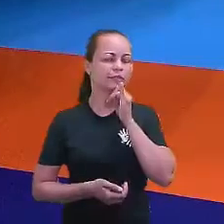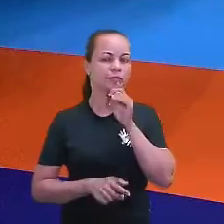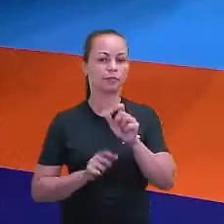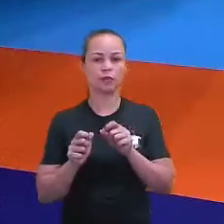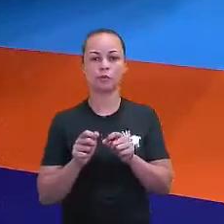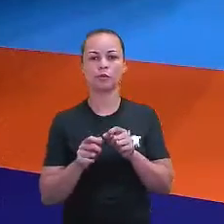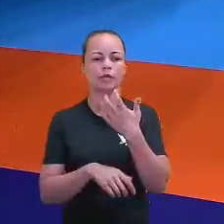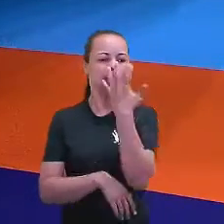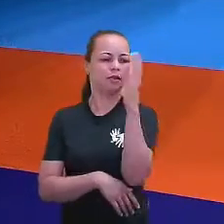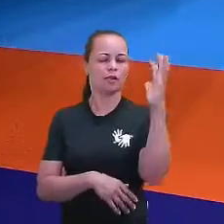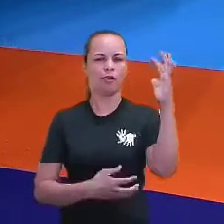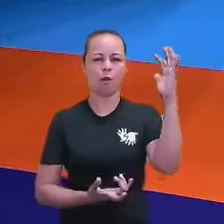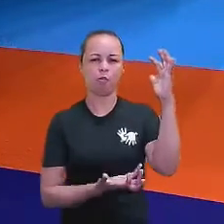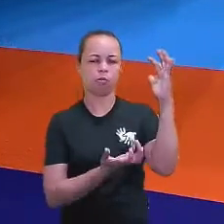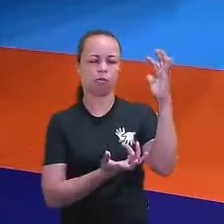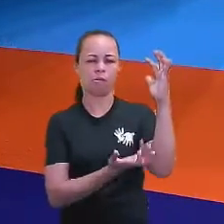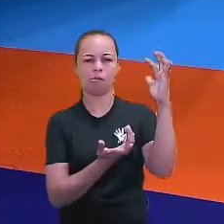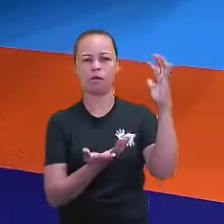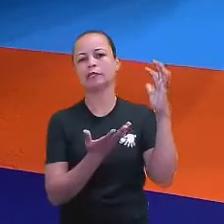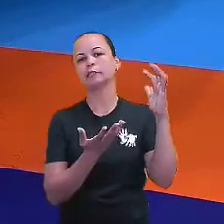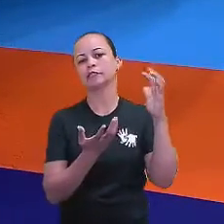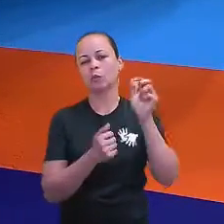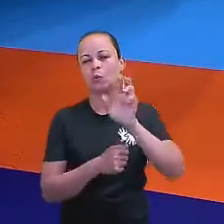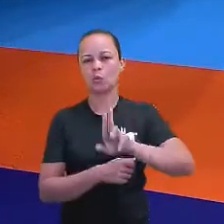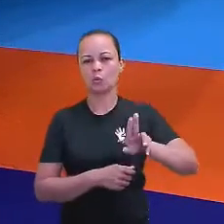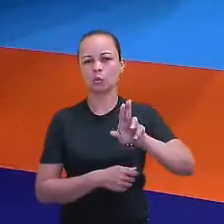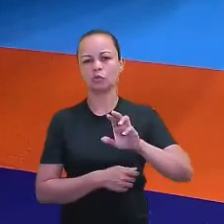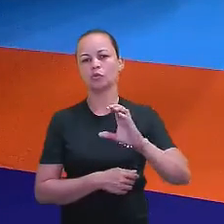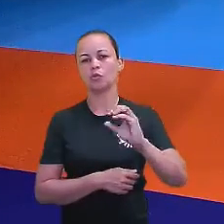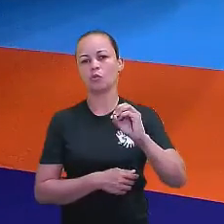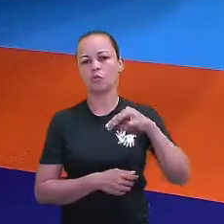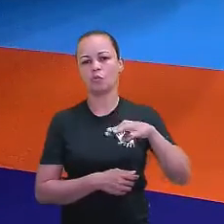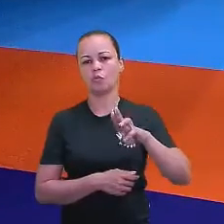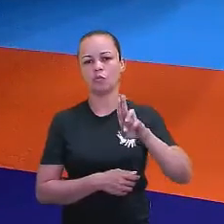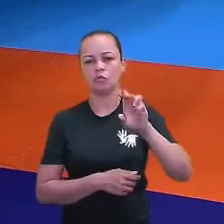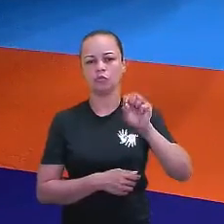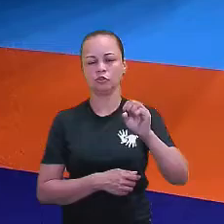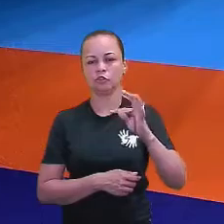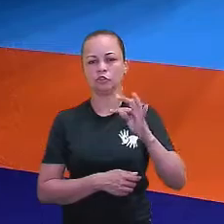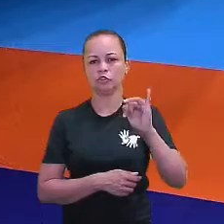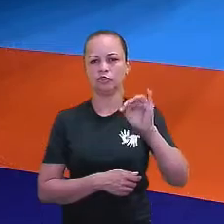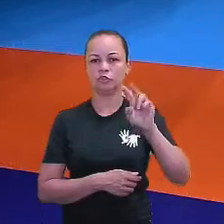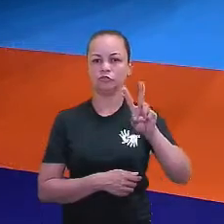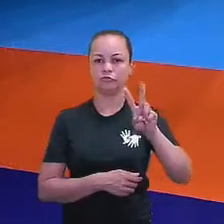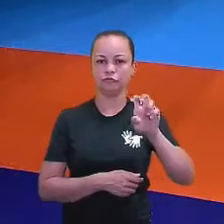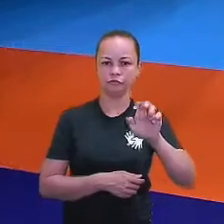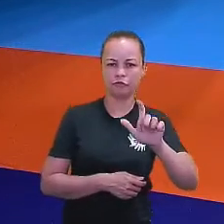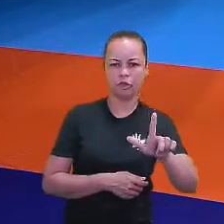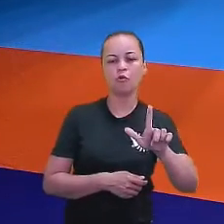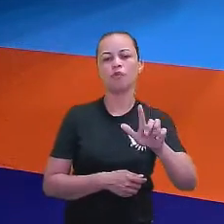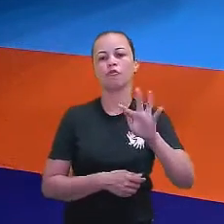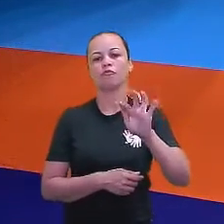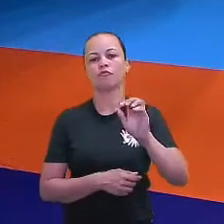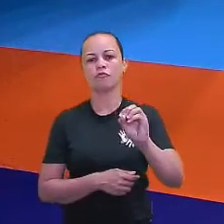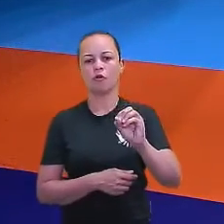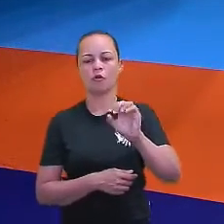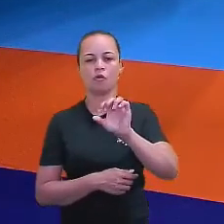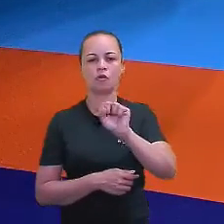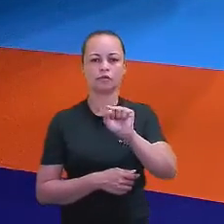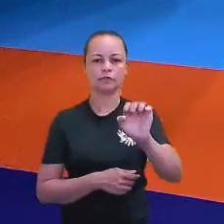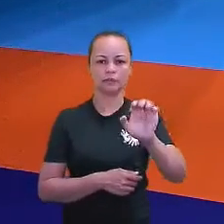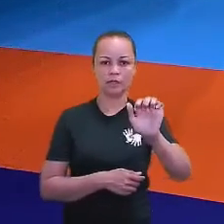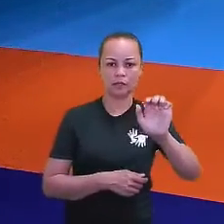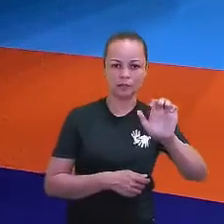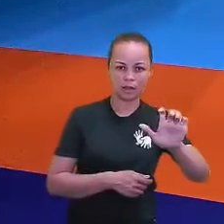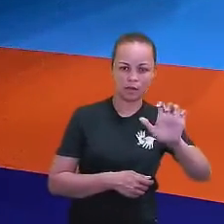as queimadas, um exemplo, o uso dos combustíveis fósseis, que deveriam estar lá presos na terra, mas a gente, ao fazer uso